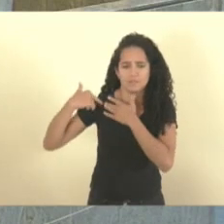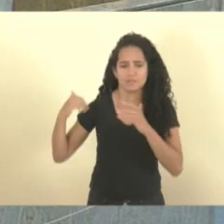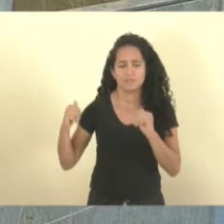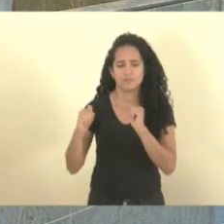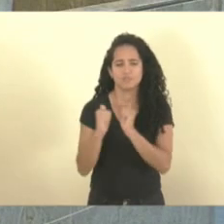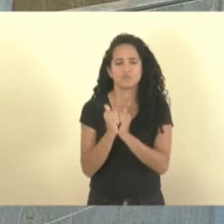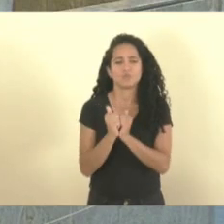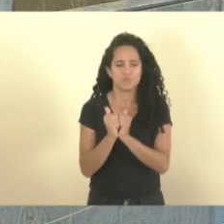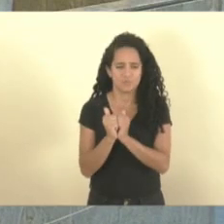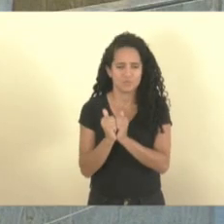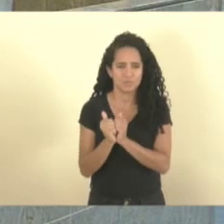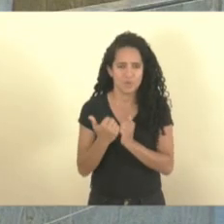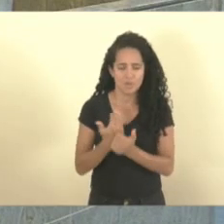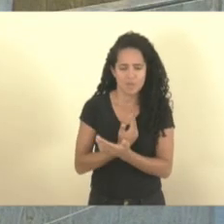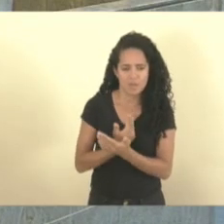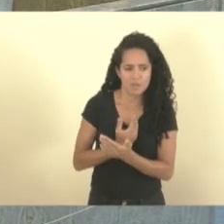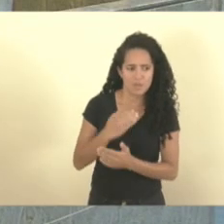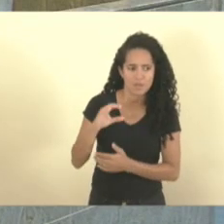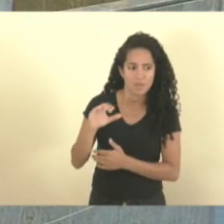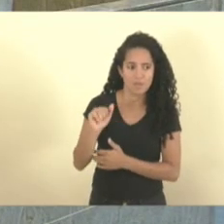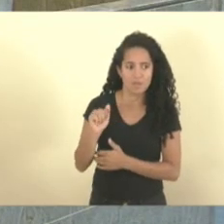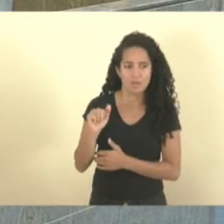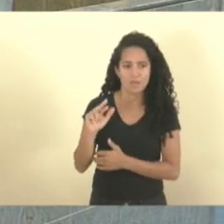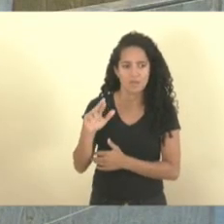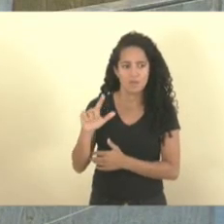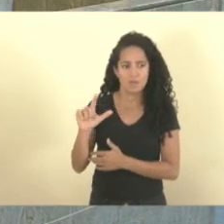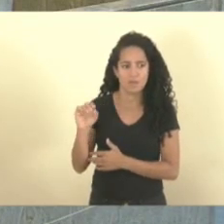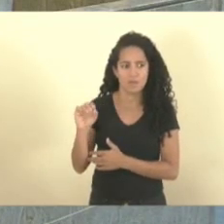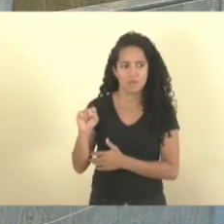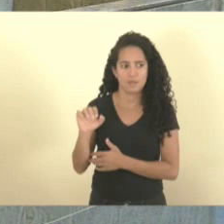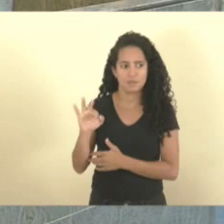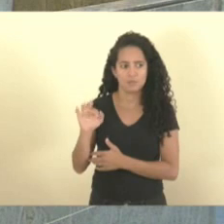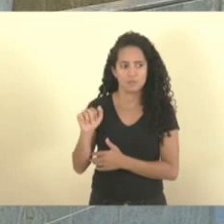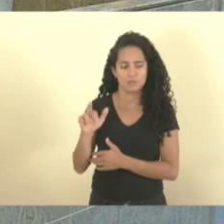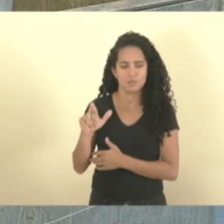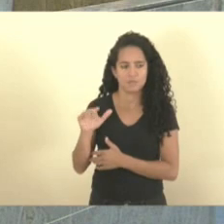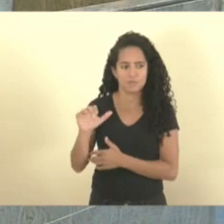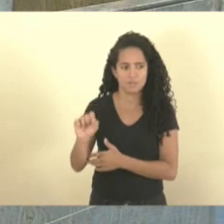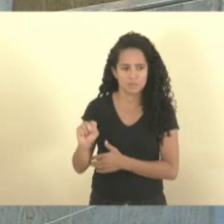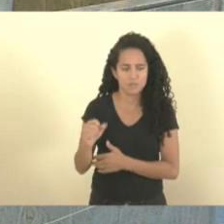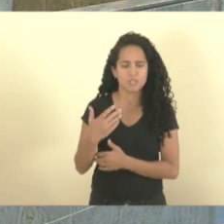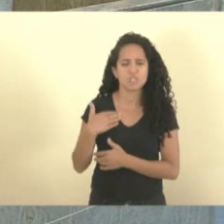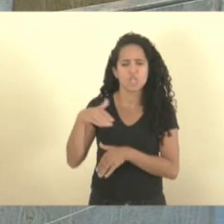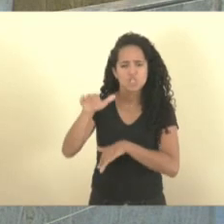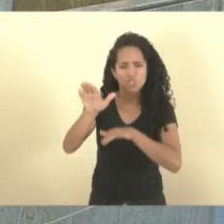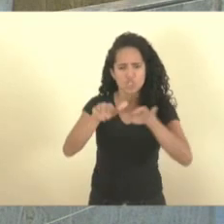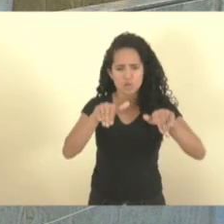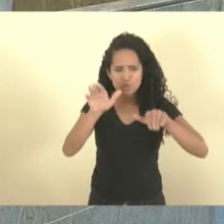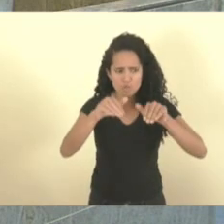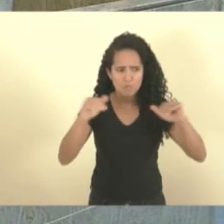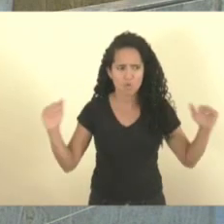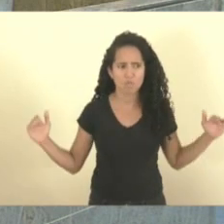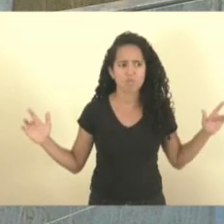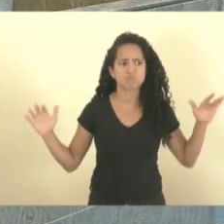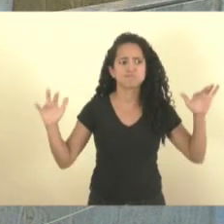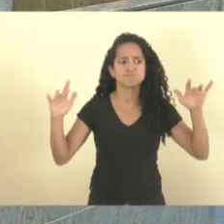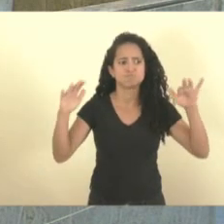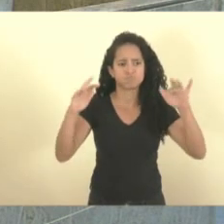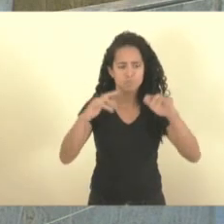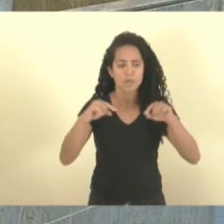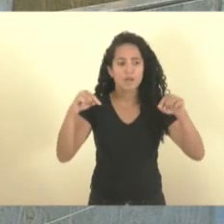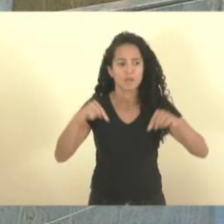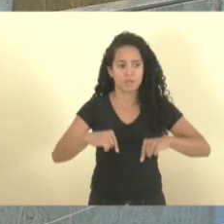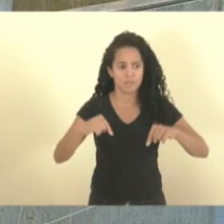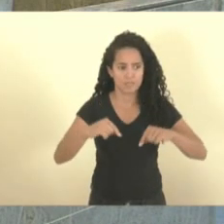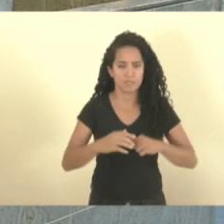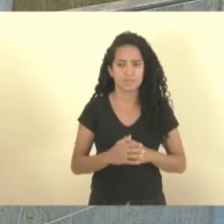juntamente com o nosso amigo Carlos Farias, né, trouxe essa rapaziada, essa moçada, todo mundo aqui, né? E nós